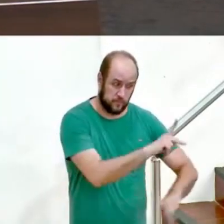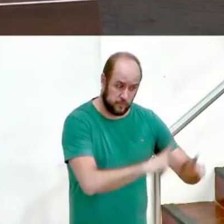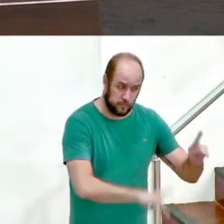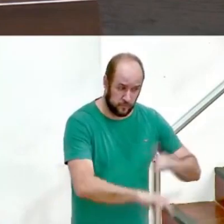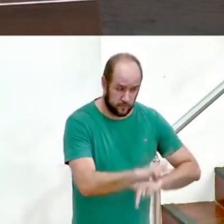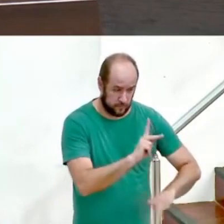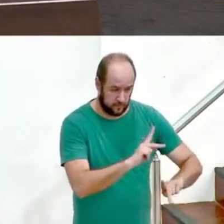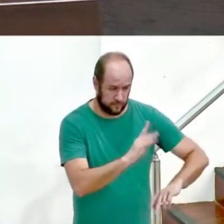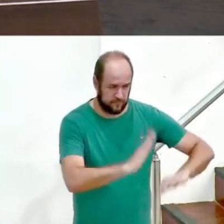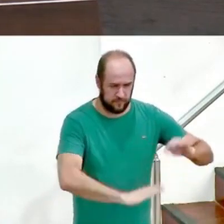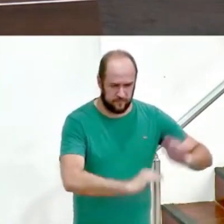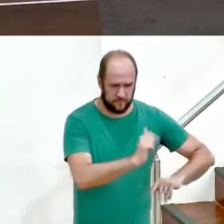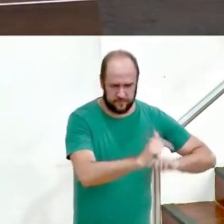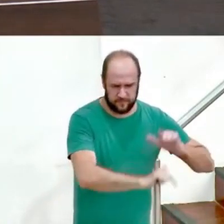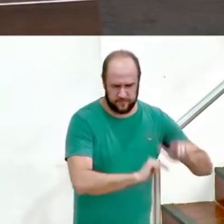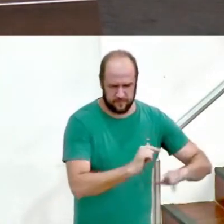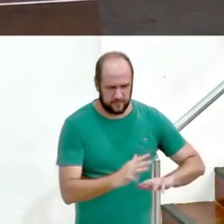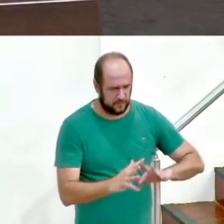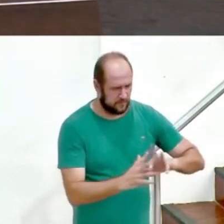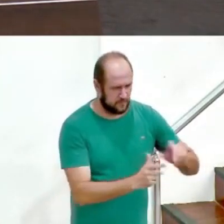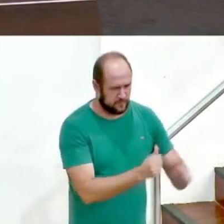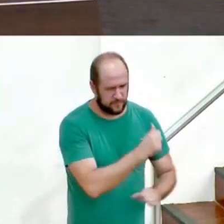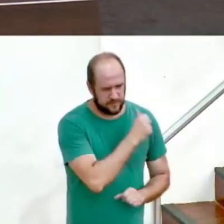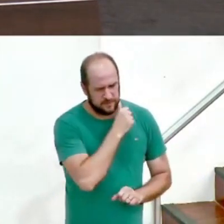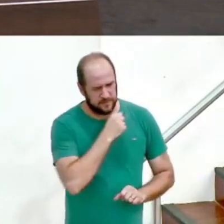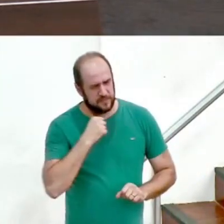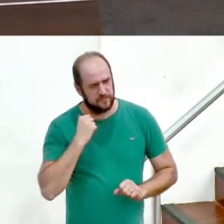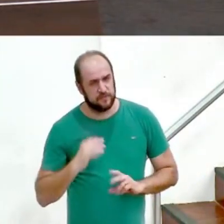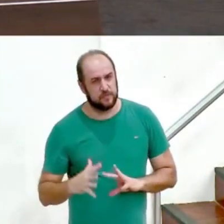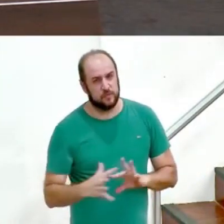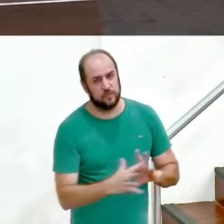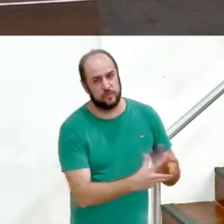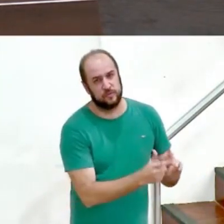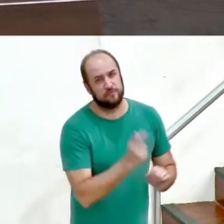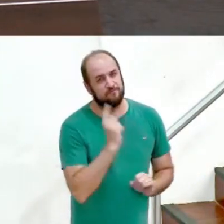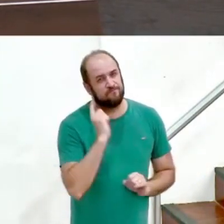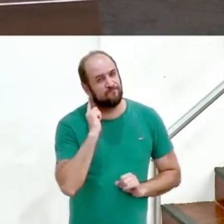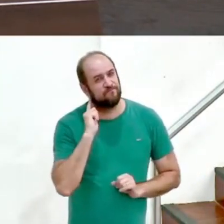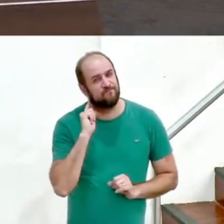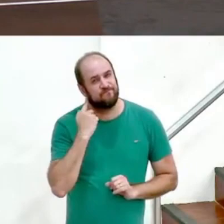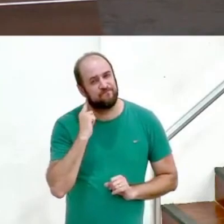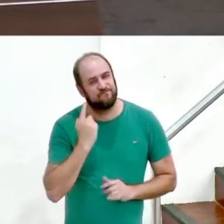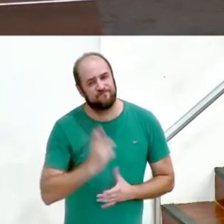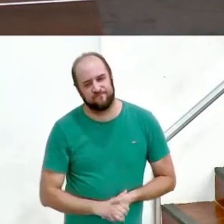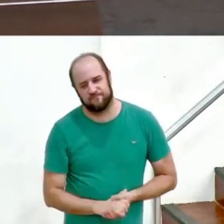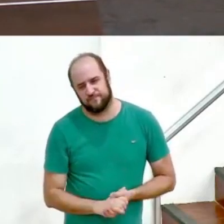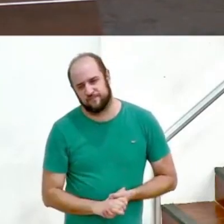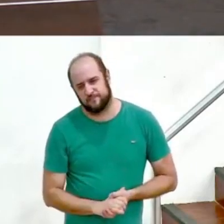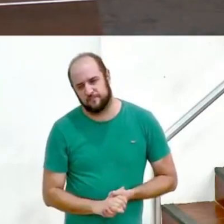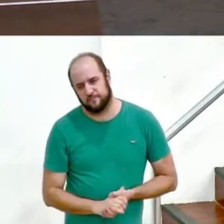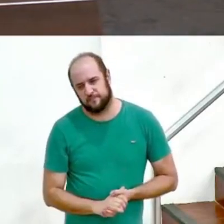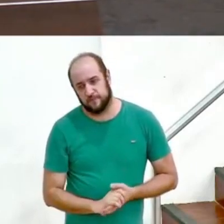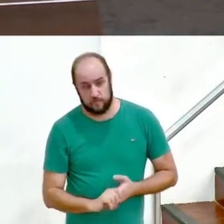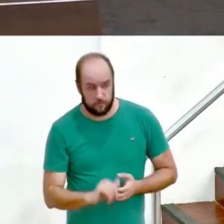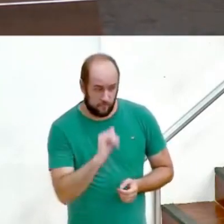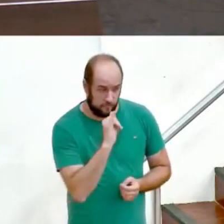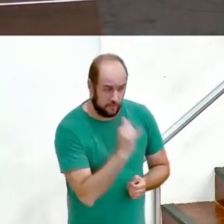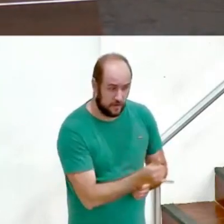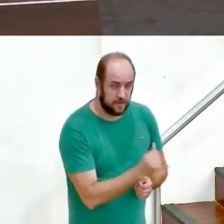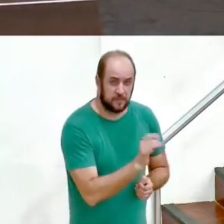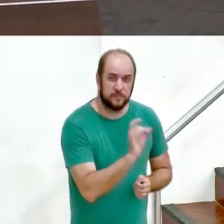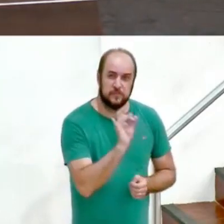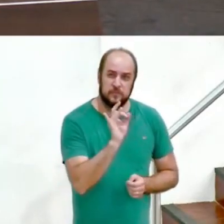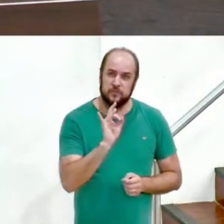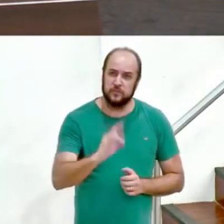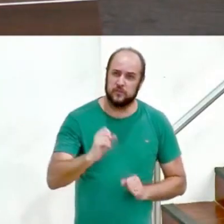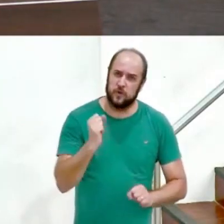a obra de suas mãos, juntamente com os seus sacrifícios, são impuros. Ele parece estar dizendo que apenas